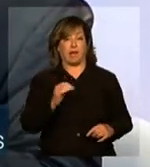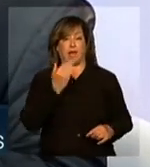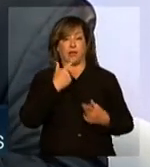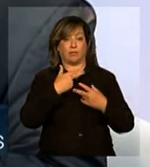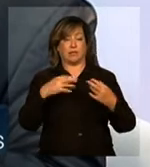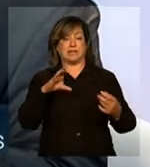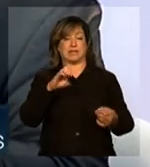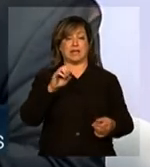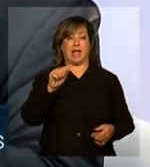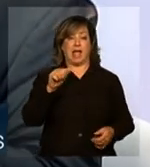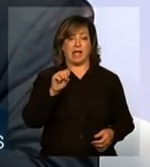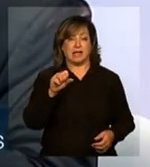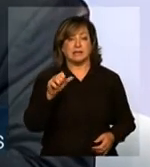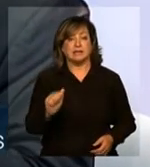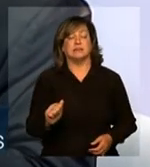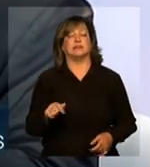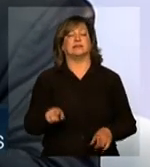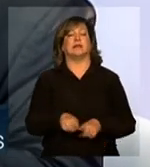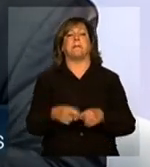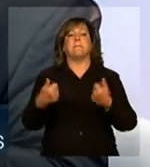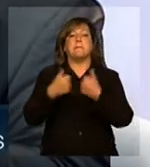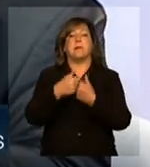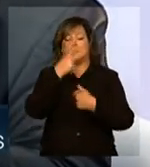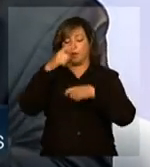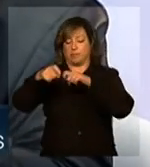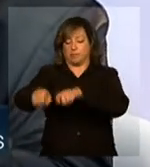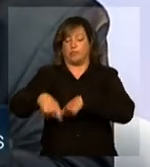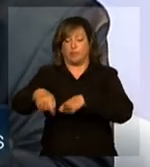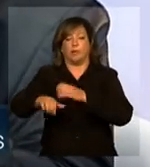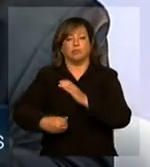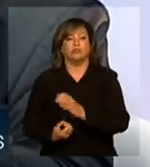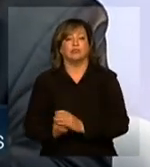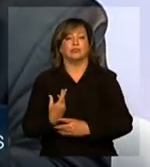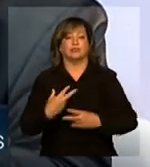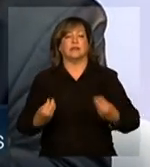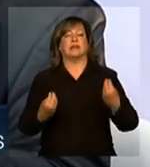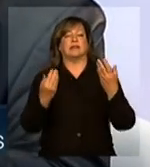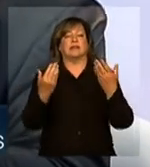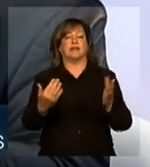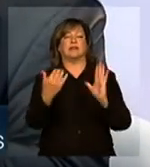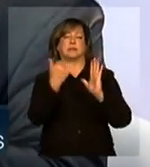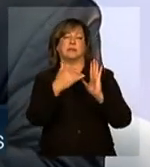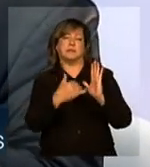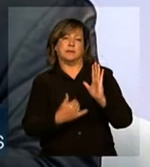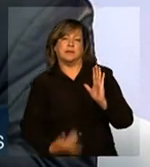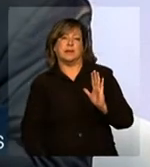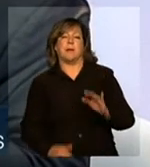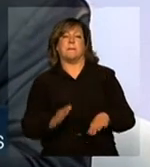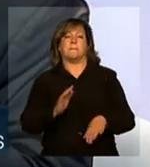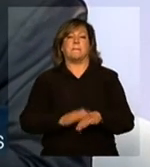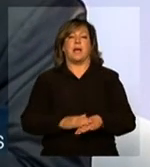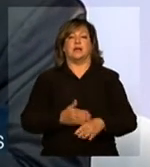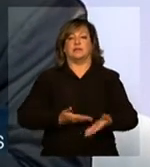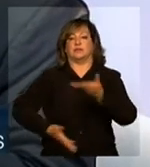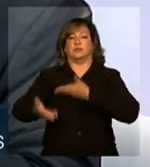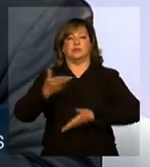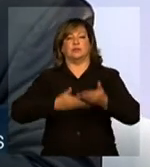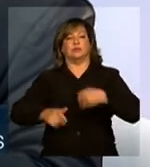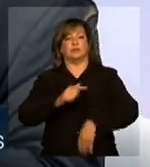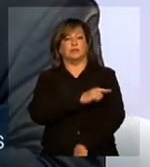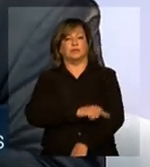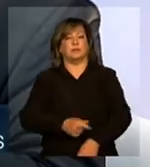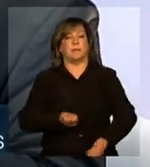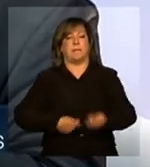para a SEASA, próximo dos produtores, podendo trazer uma relação mais justa, mais correta de